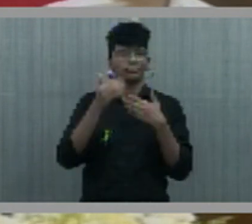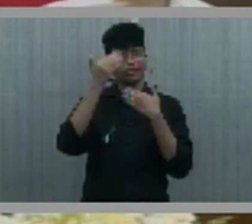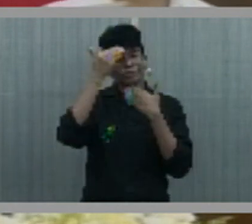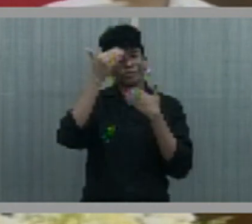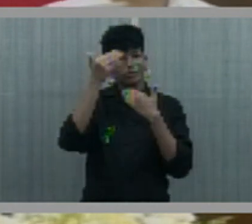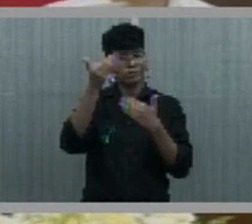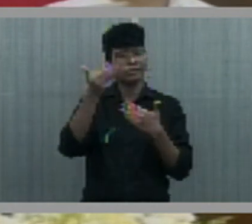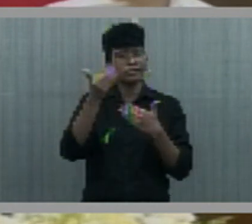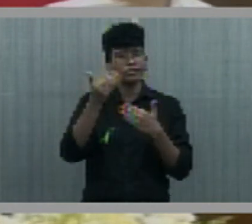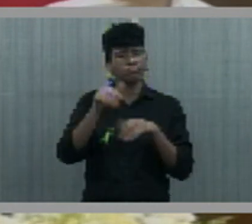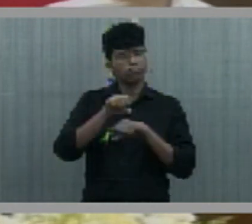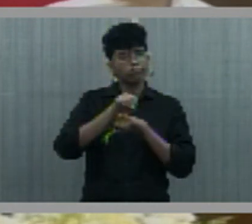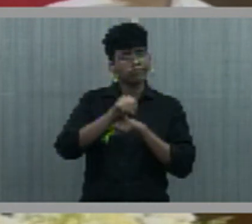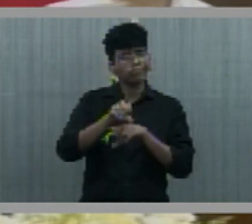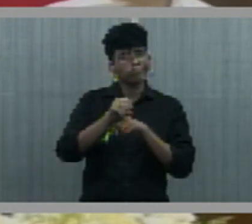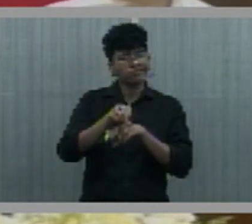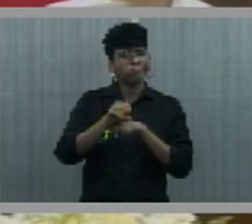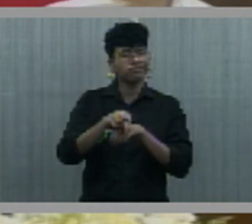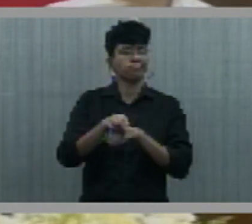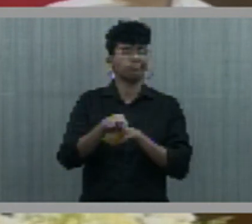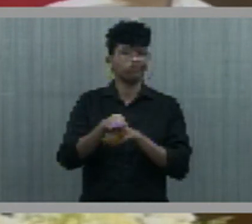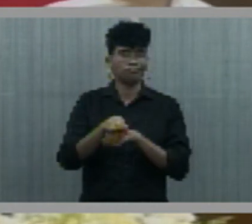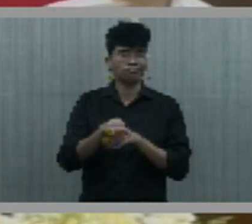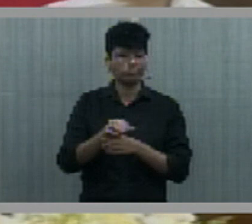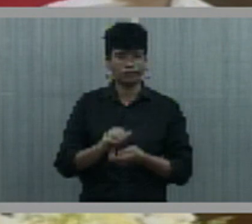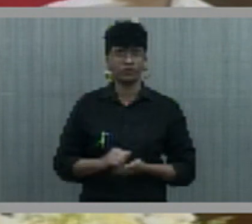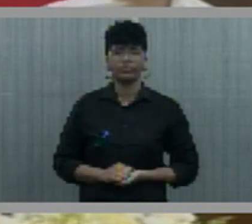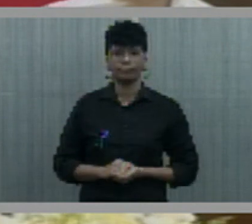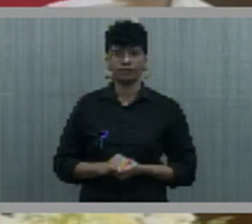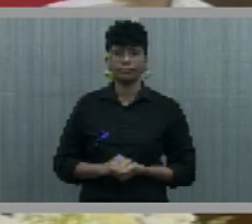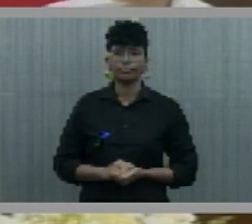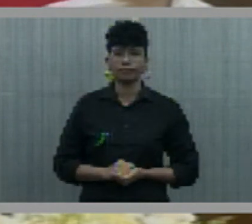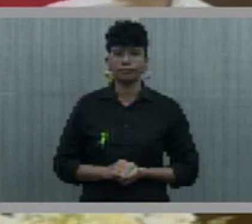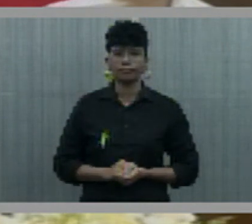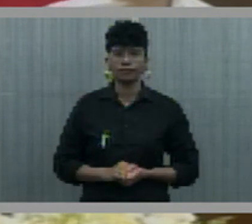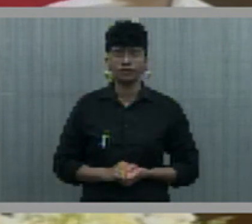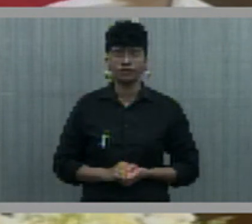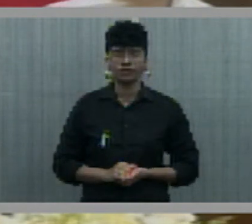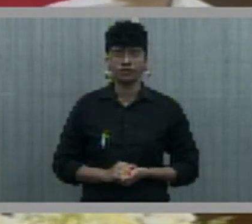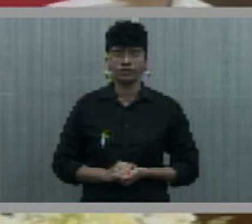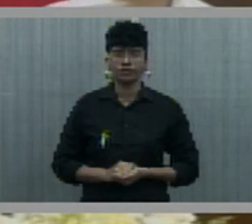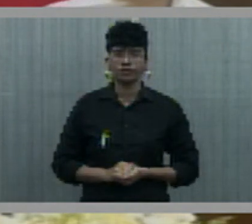seus ensinamentos e exemplos de vida.